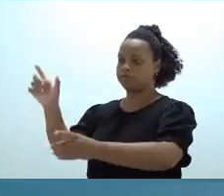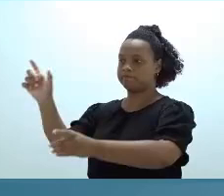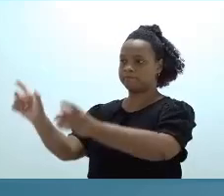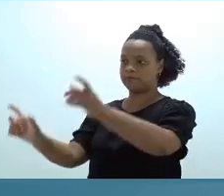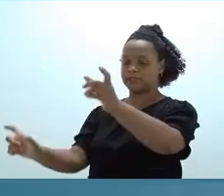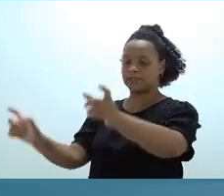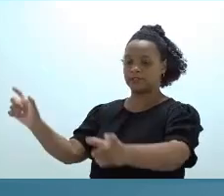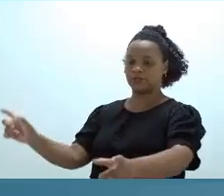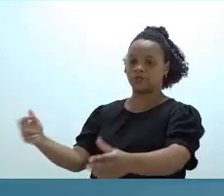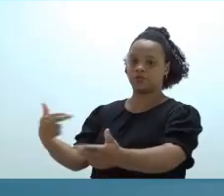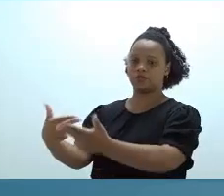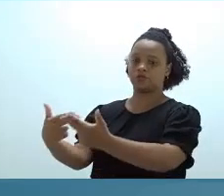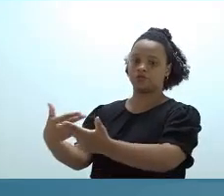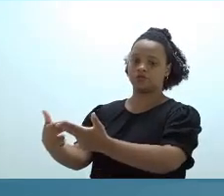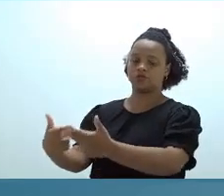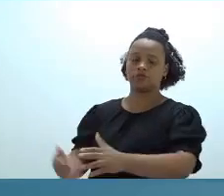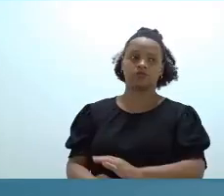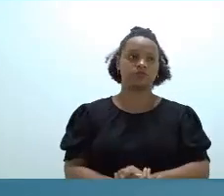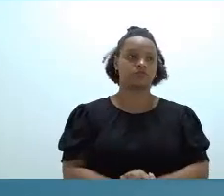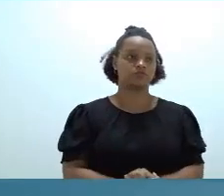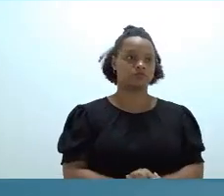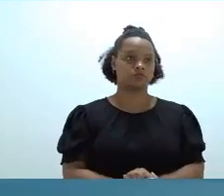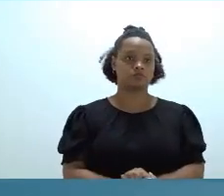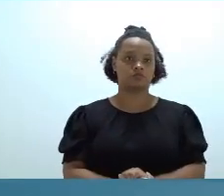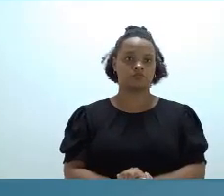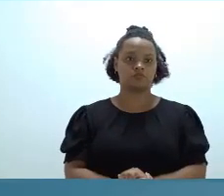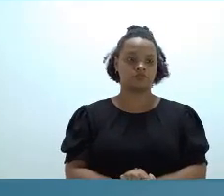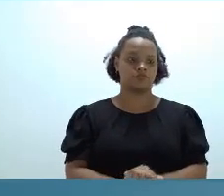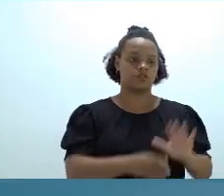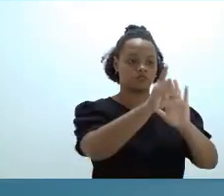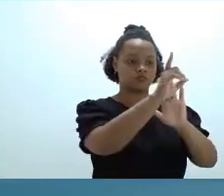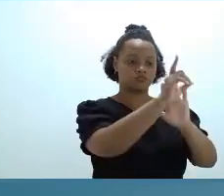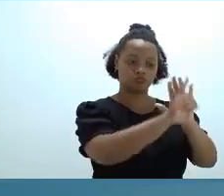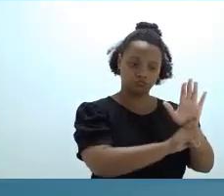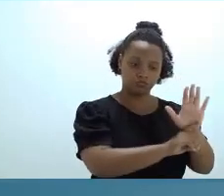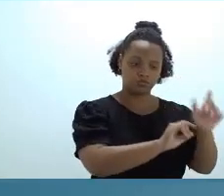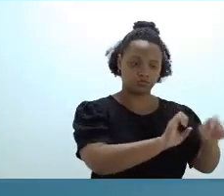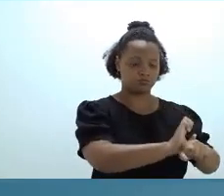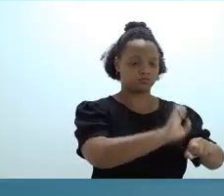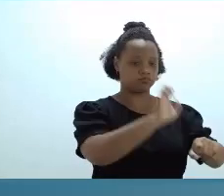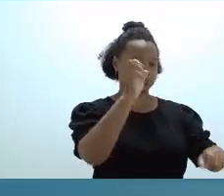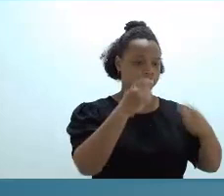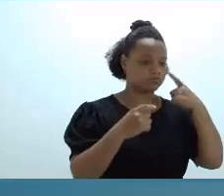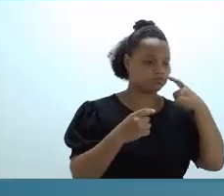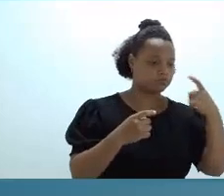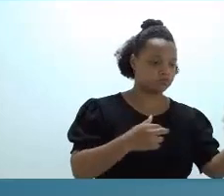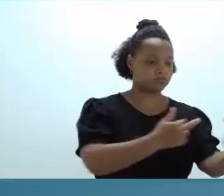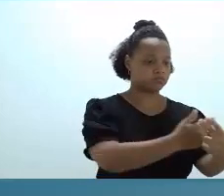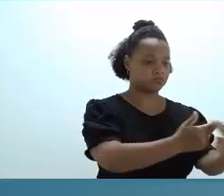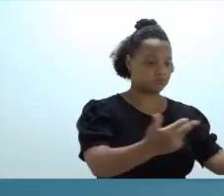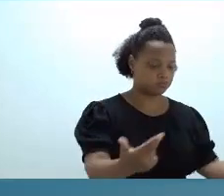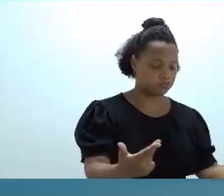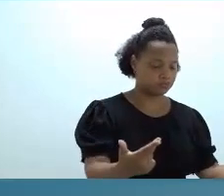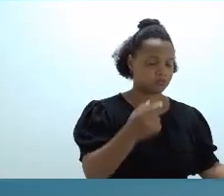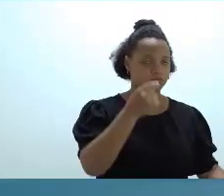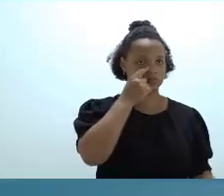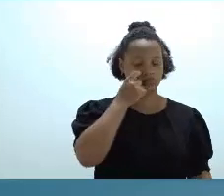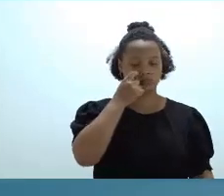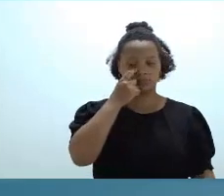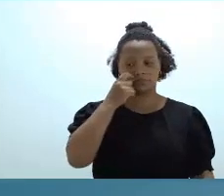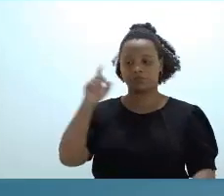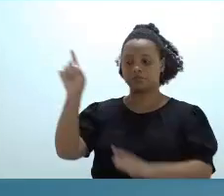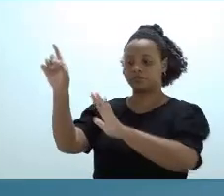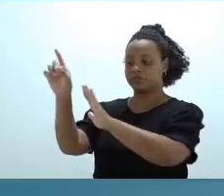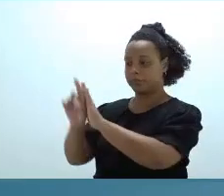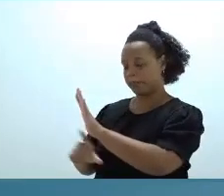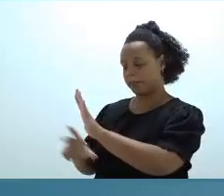perspectiva, o direito público se refere ao interesse do Estado, naturalmente. O direito